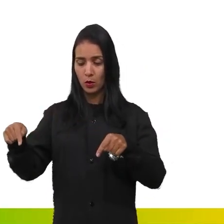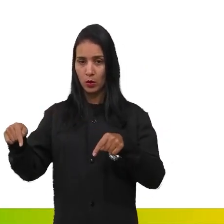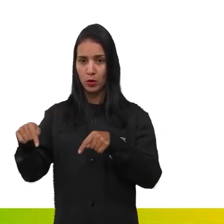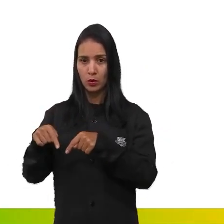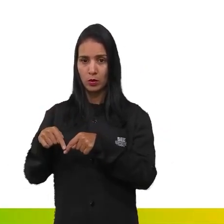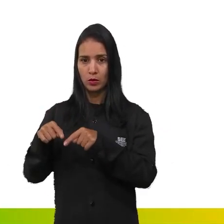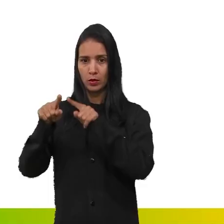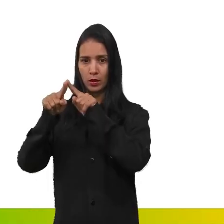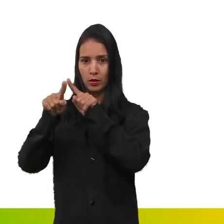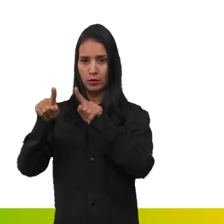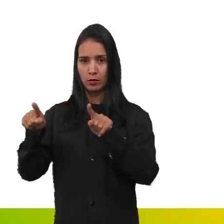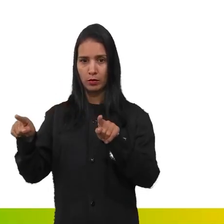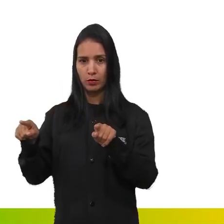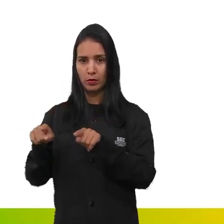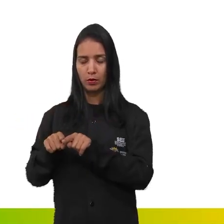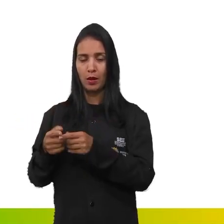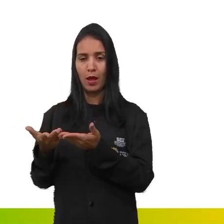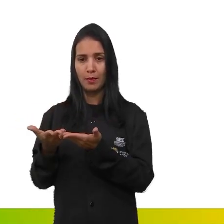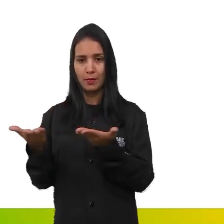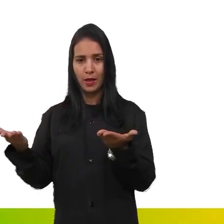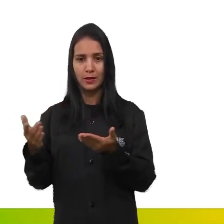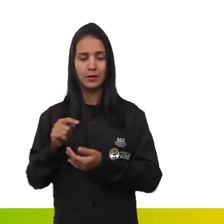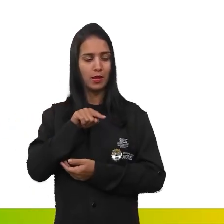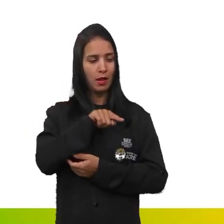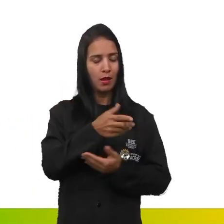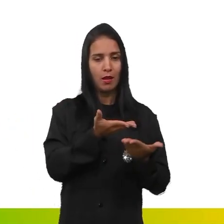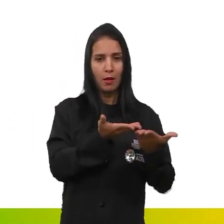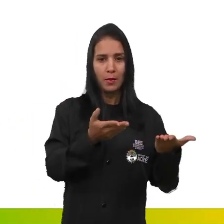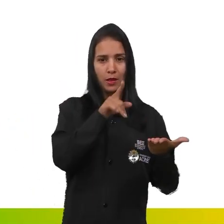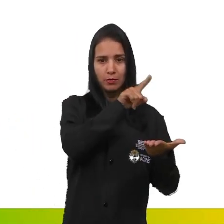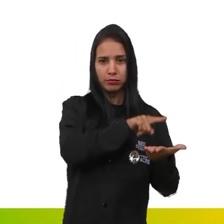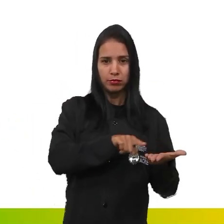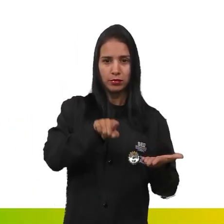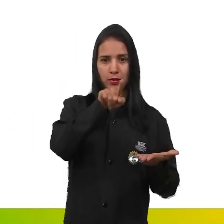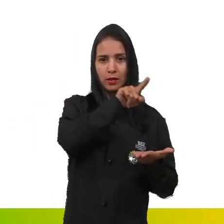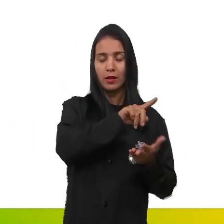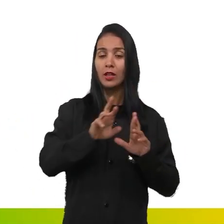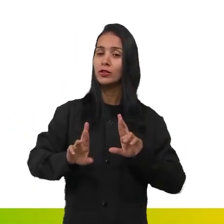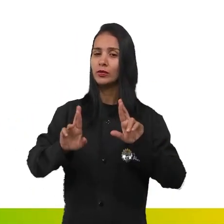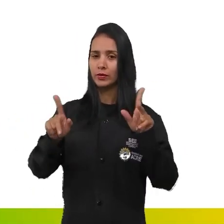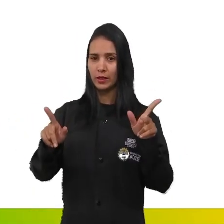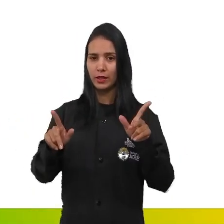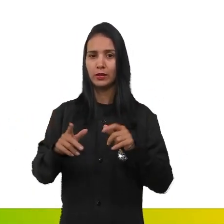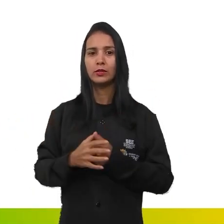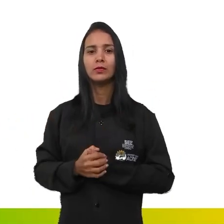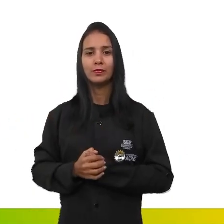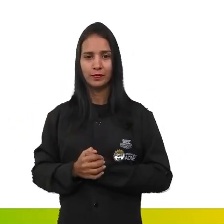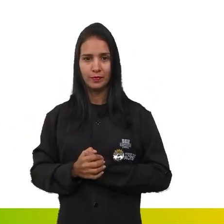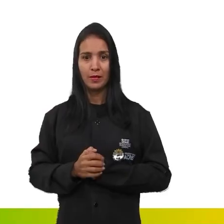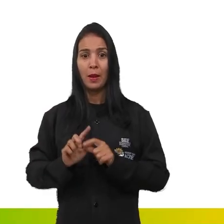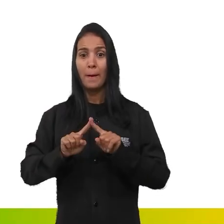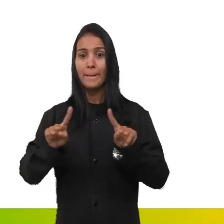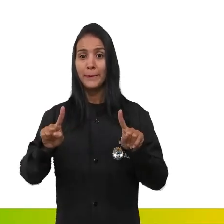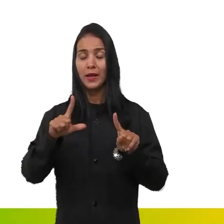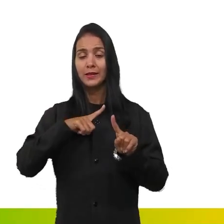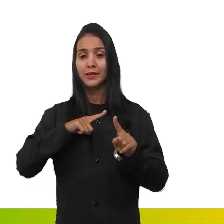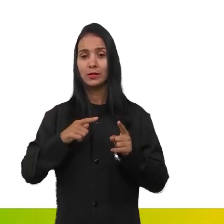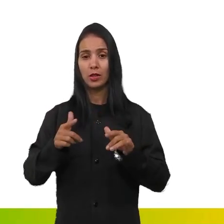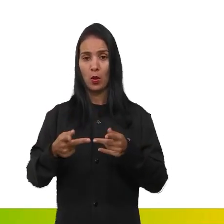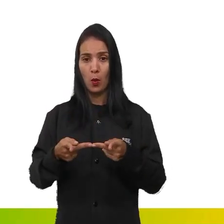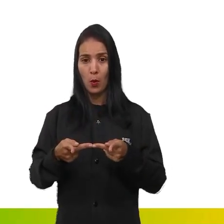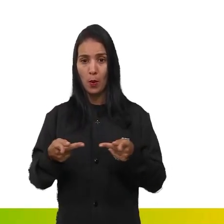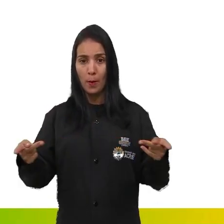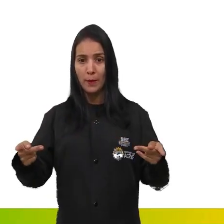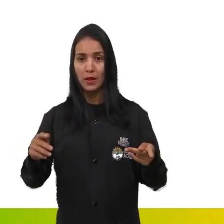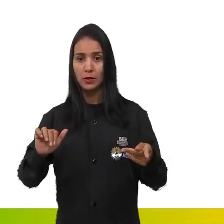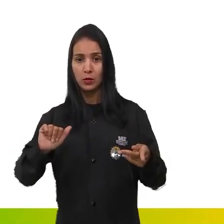Eu pego o cone e o tetraedro e coloco aqui num plano alfa. Os dois com mesma